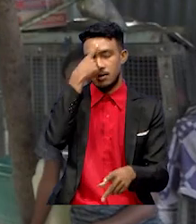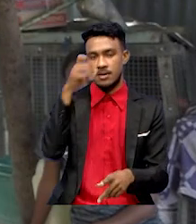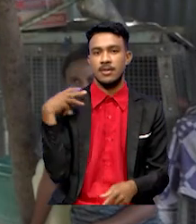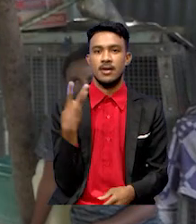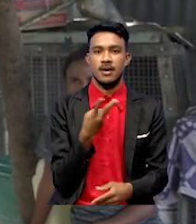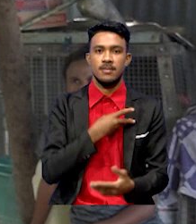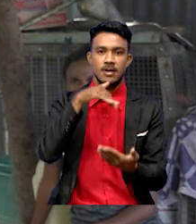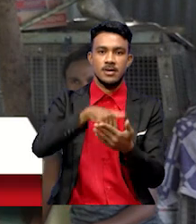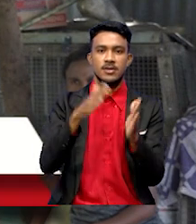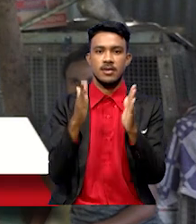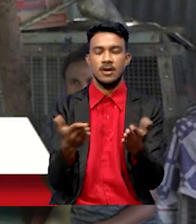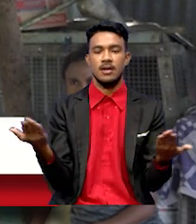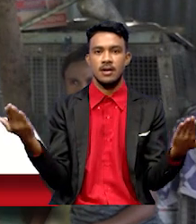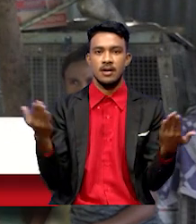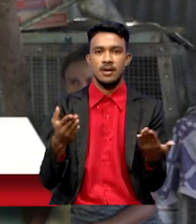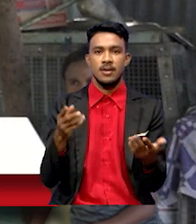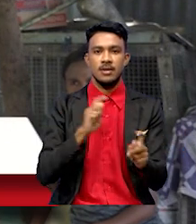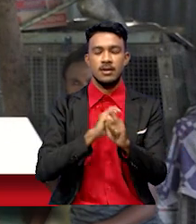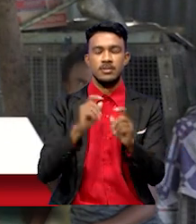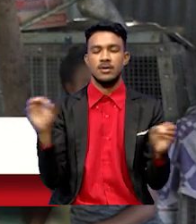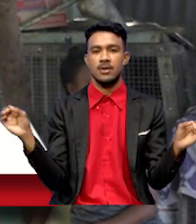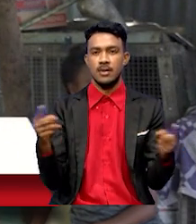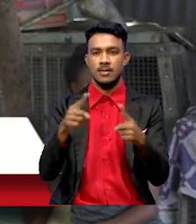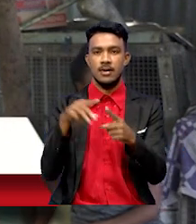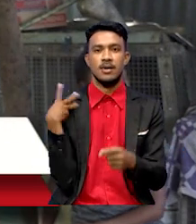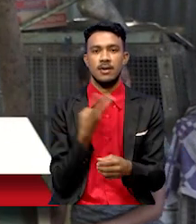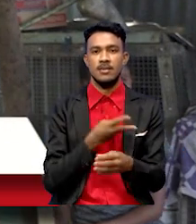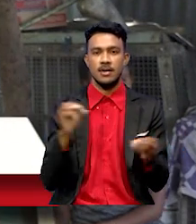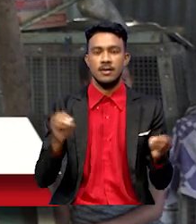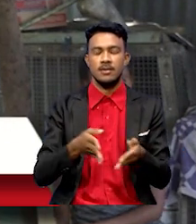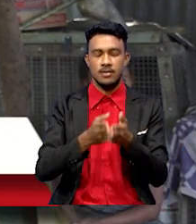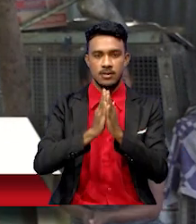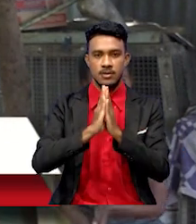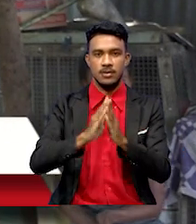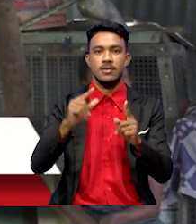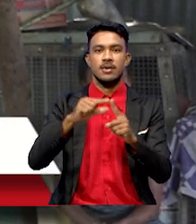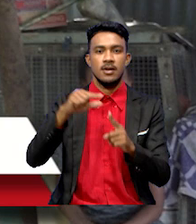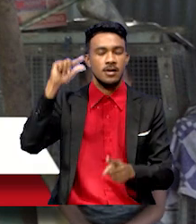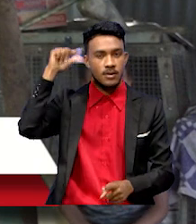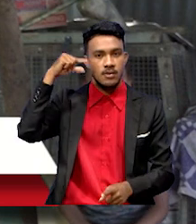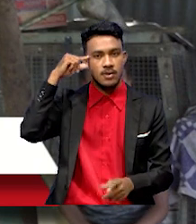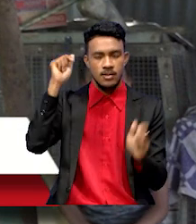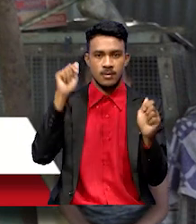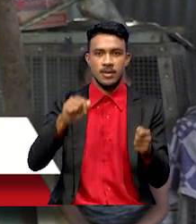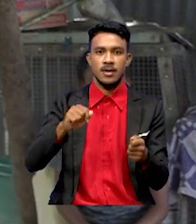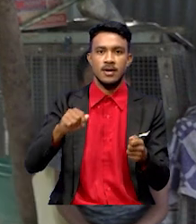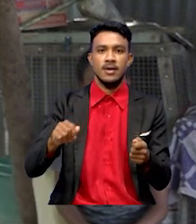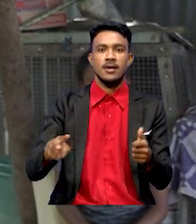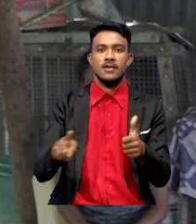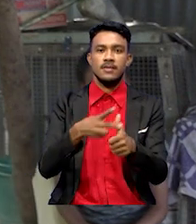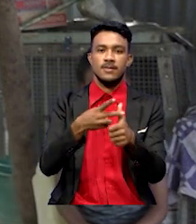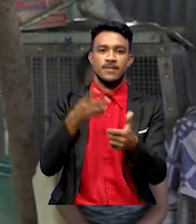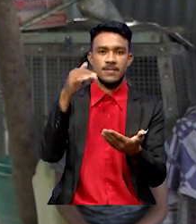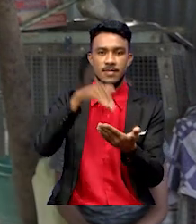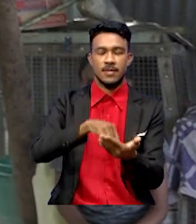nebe transporte laya, bami laya. Nebe usu ba gubernu atu nune iha be. Segundo ronde niang atu